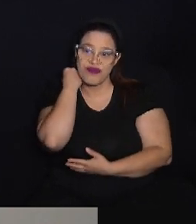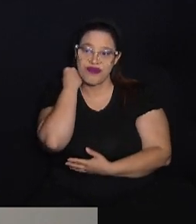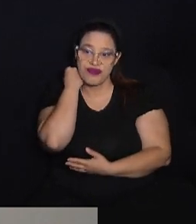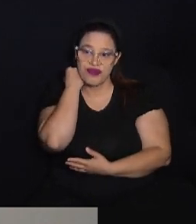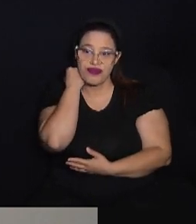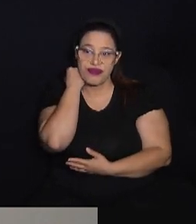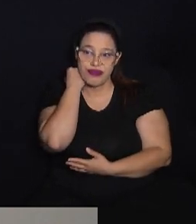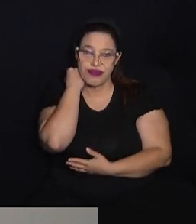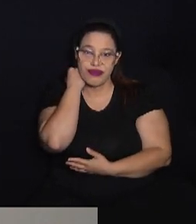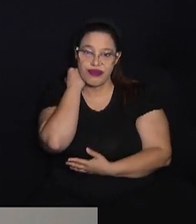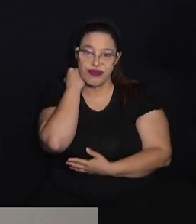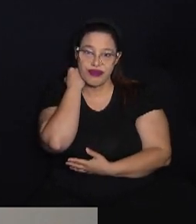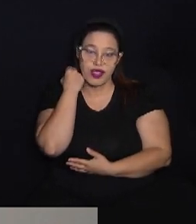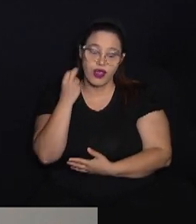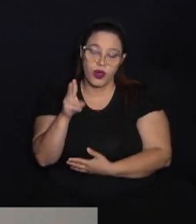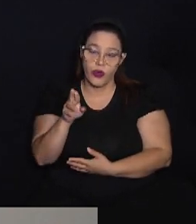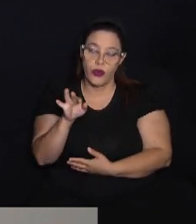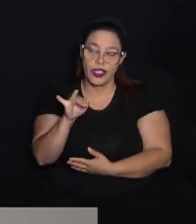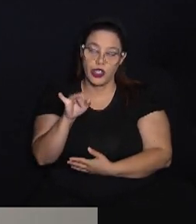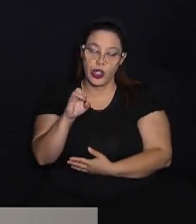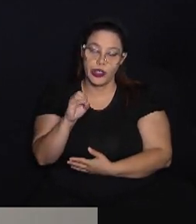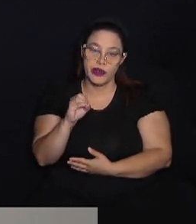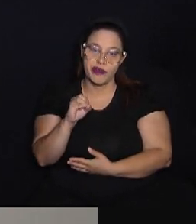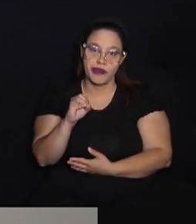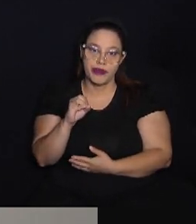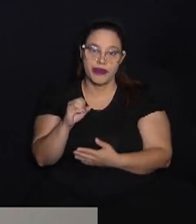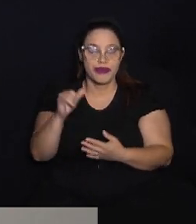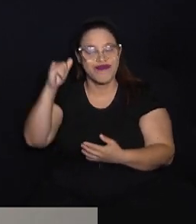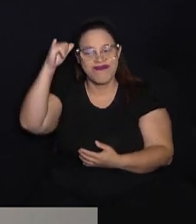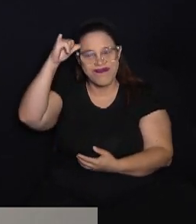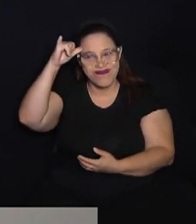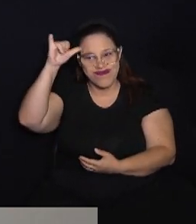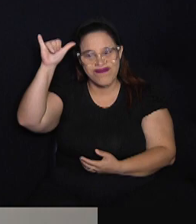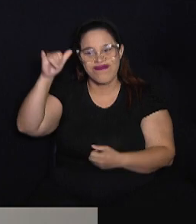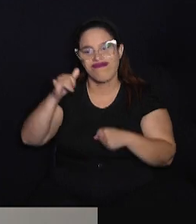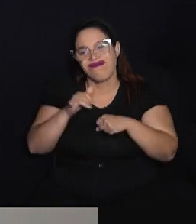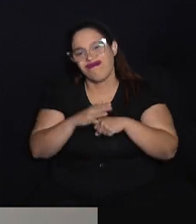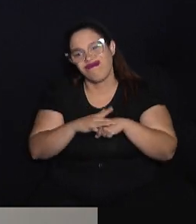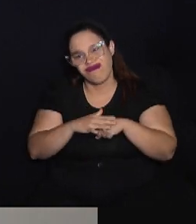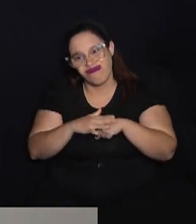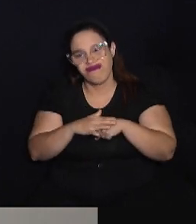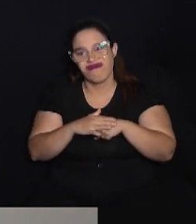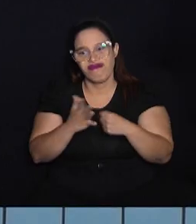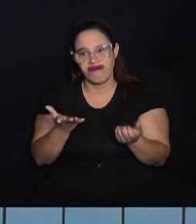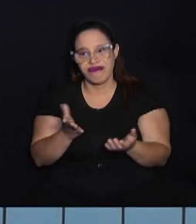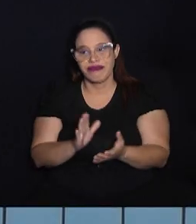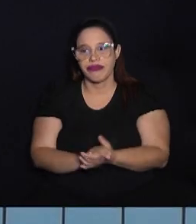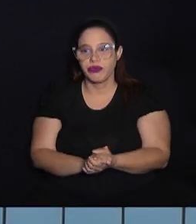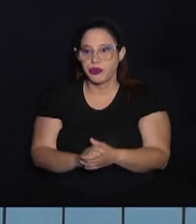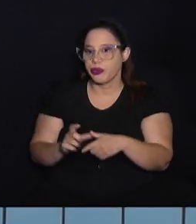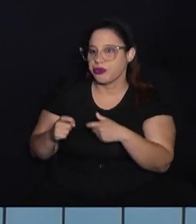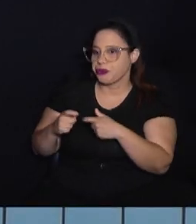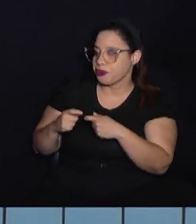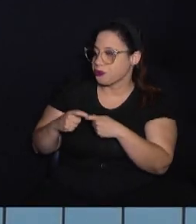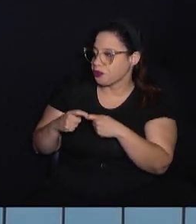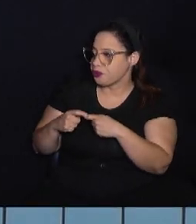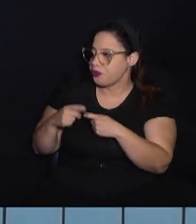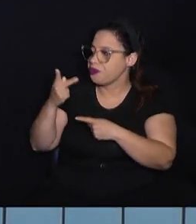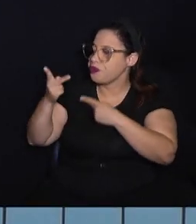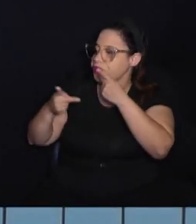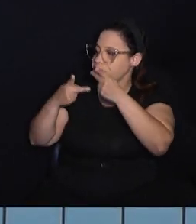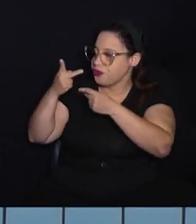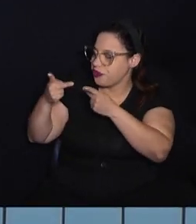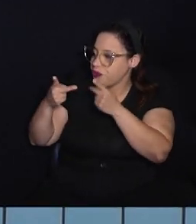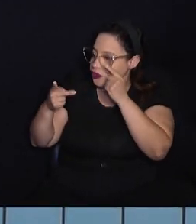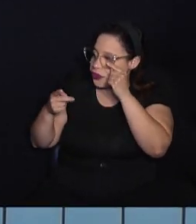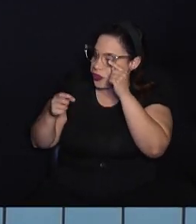podem desencadear o vitiligo. Então é muito difícil a gente tentar prevenir essa doença. E doutora, falando, né, sobre